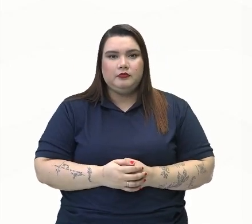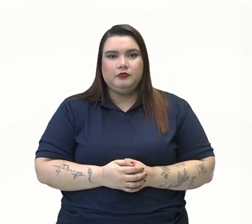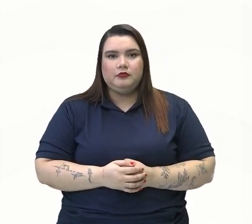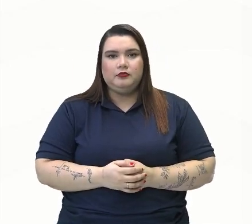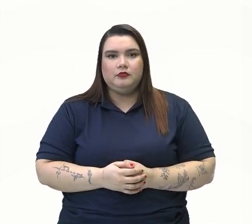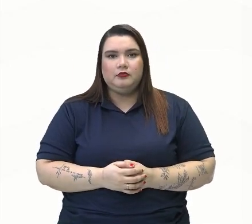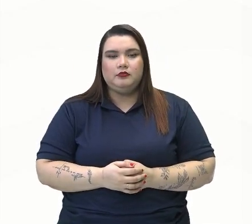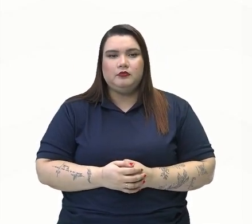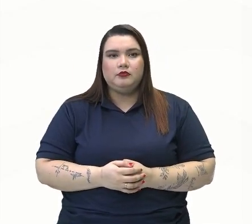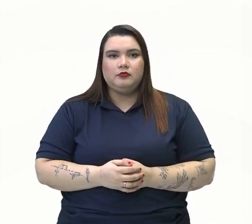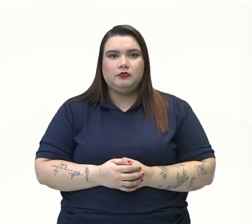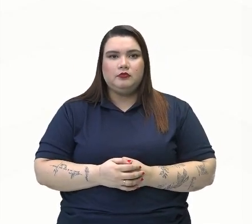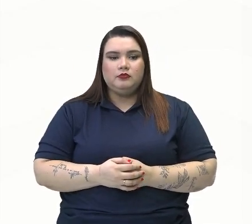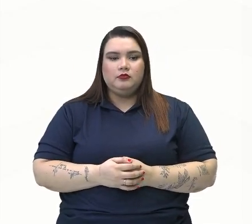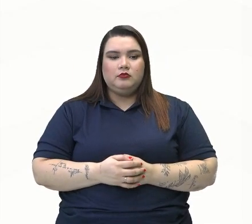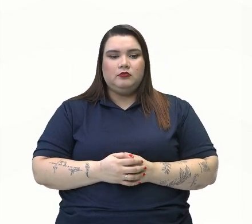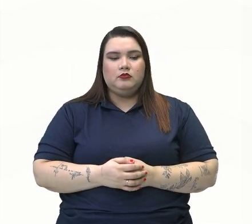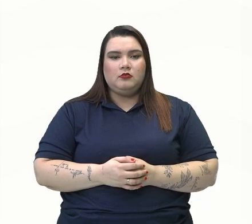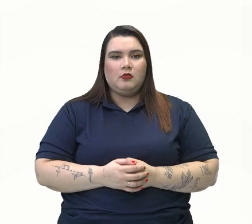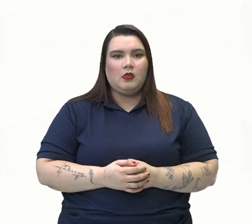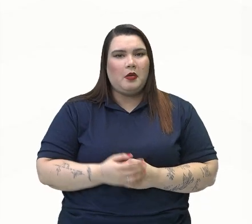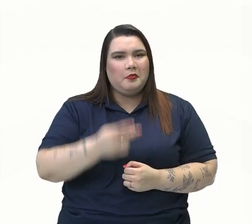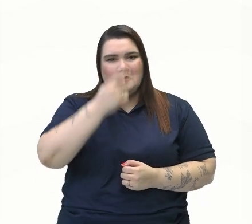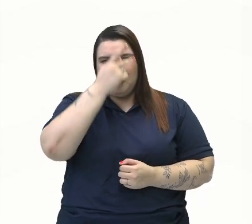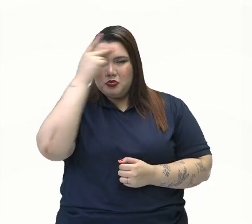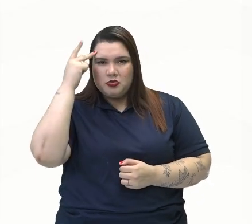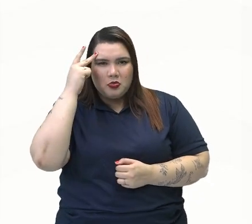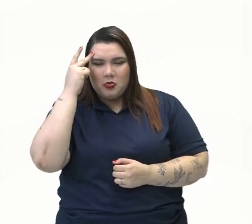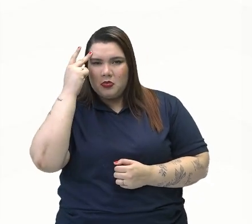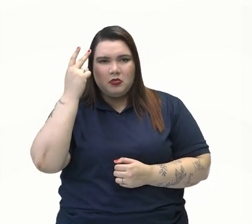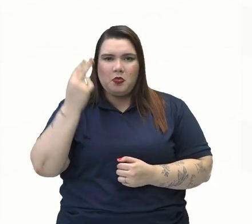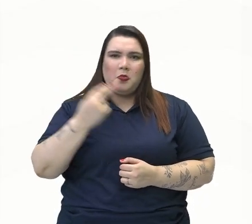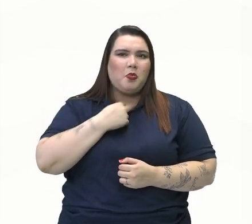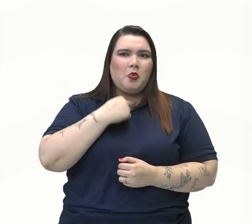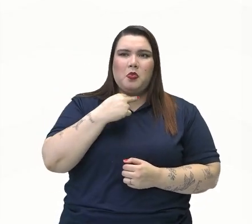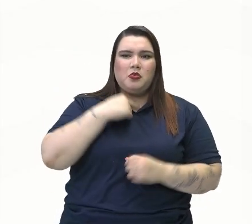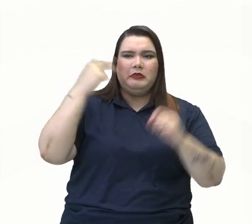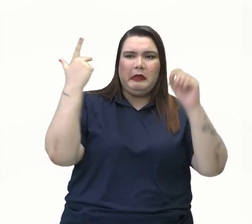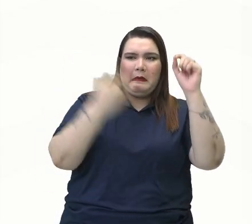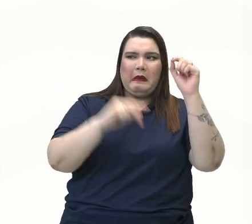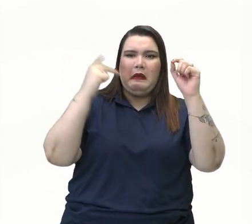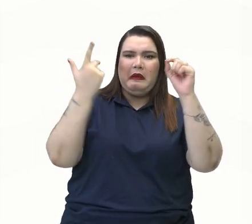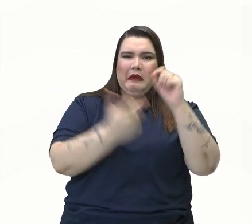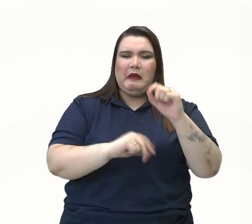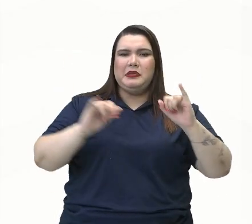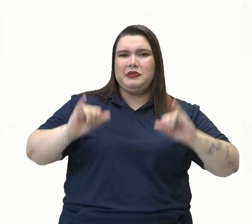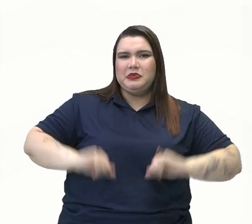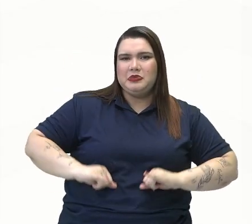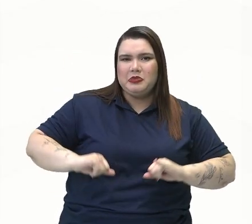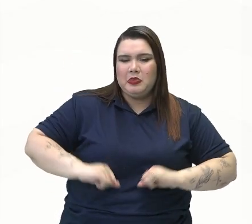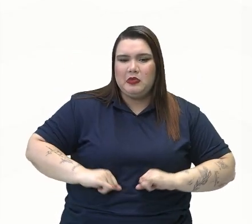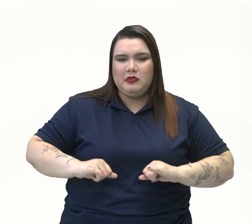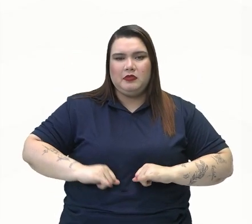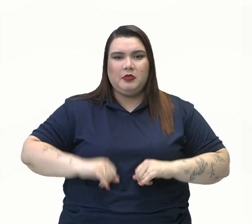treated cruelly. Ninguém deveria ser ferido ou tratado